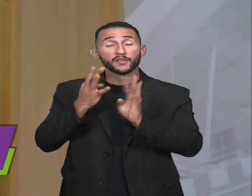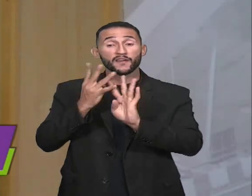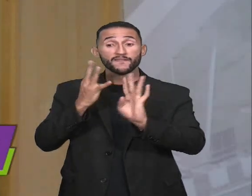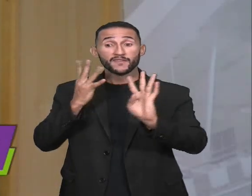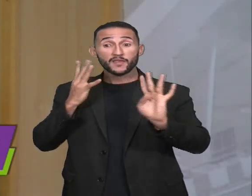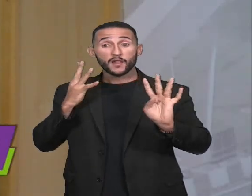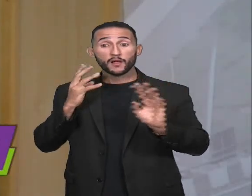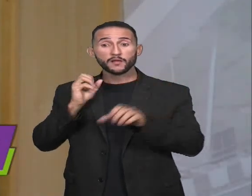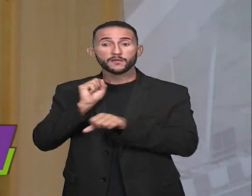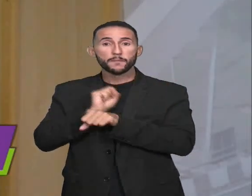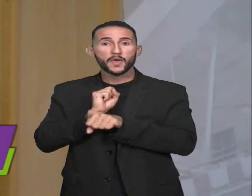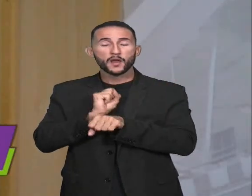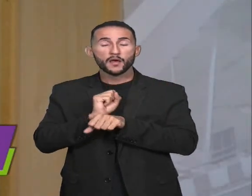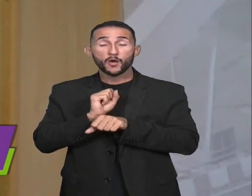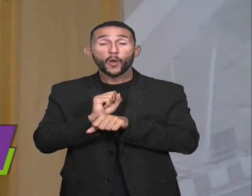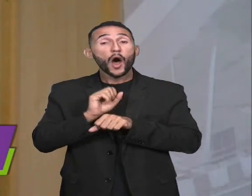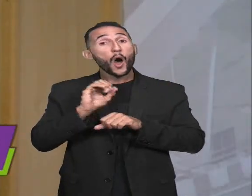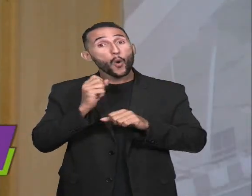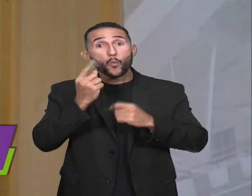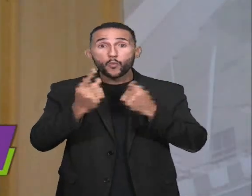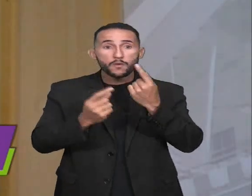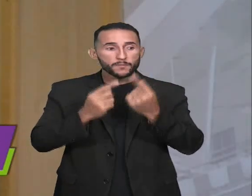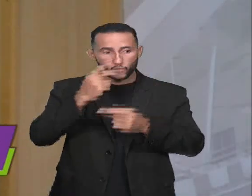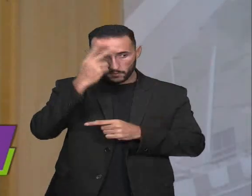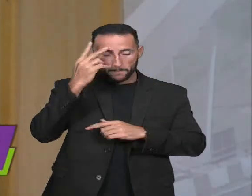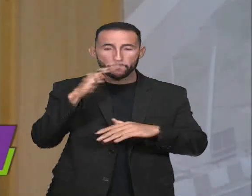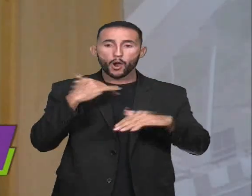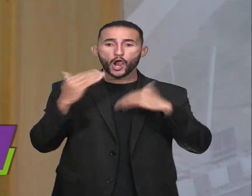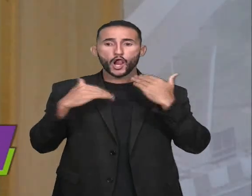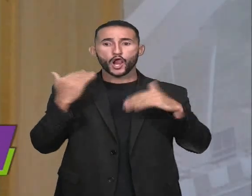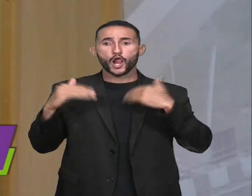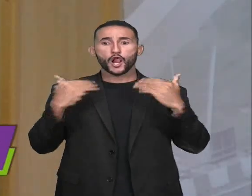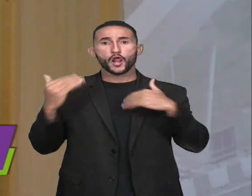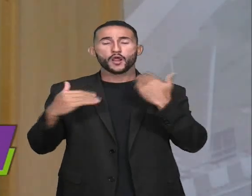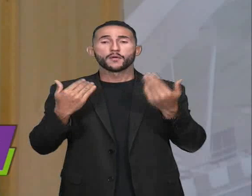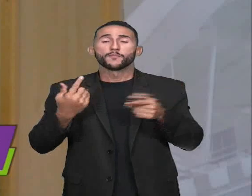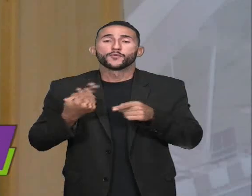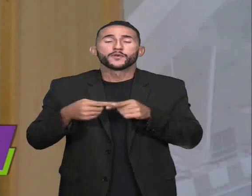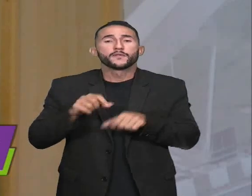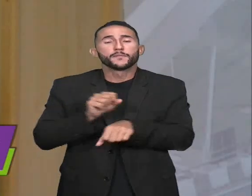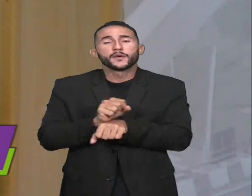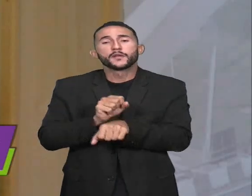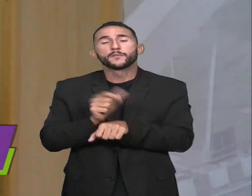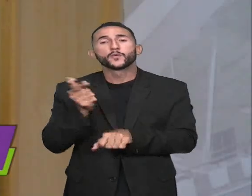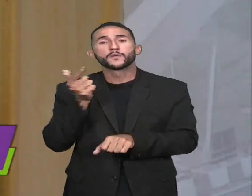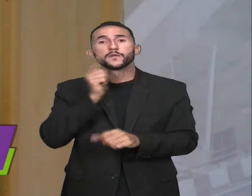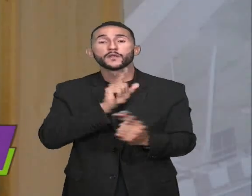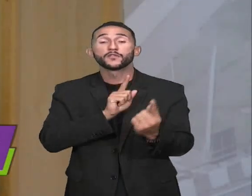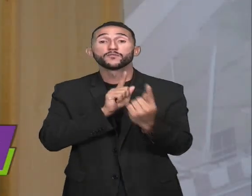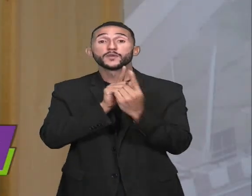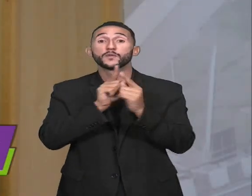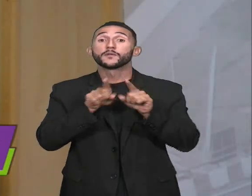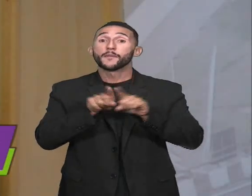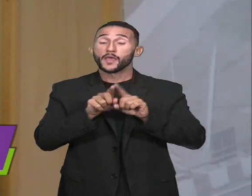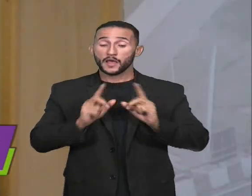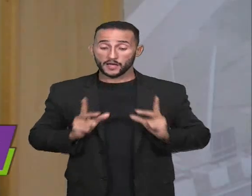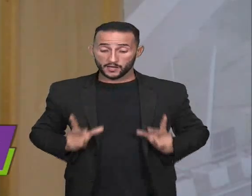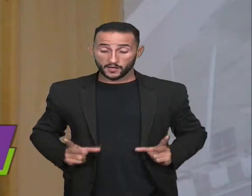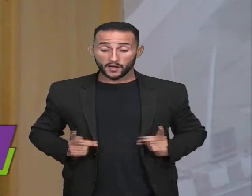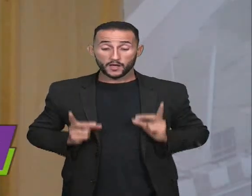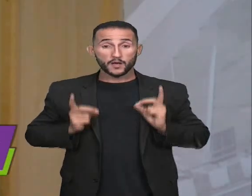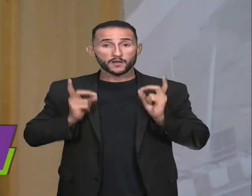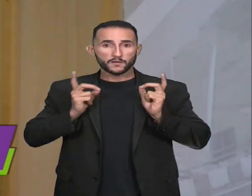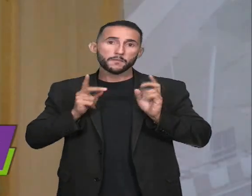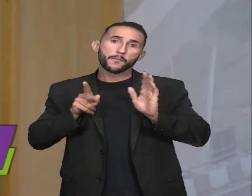morrendo na fila esperando por atendimento câncer de mama morrendo e o